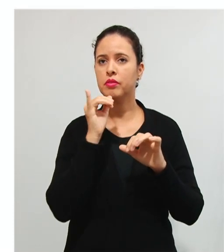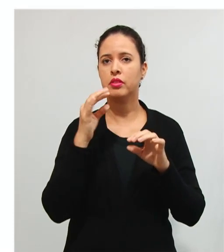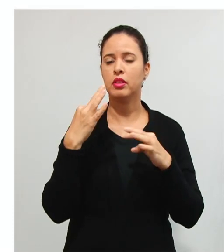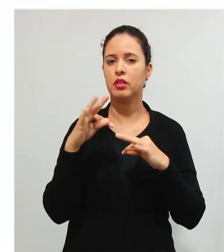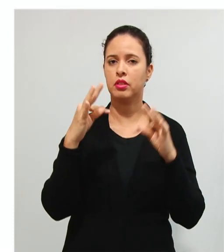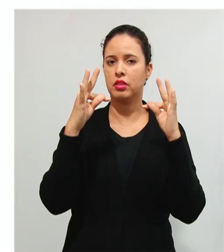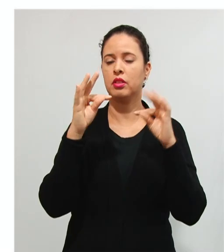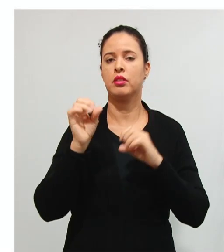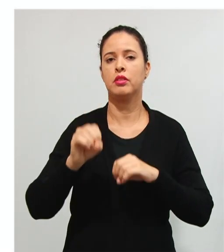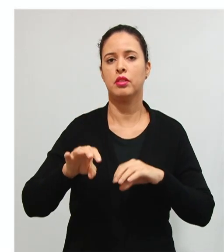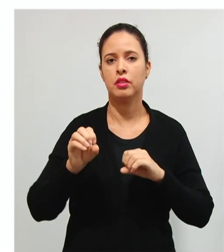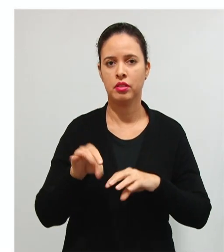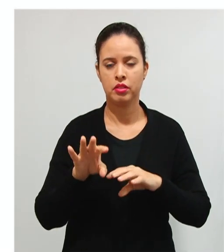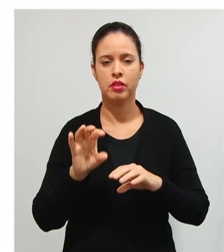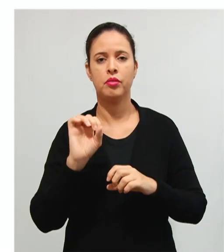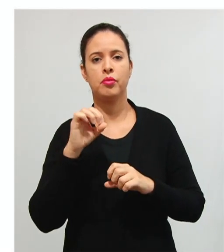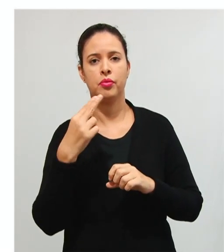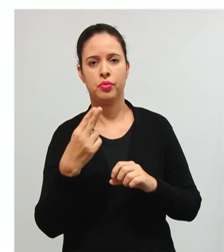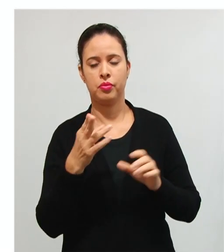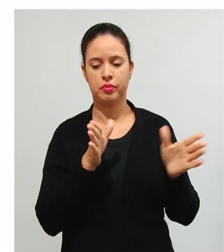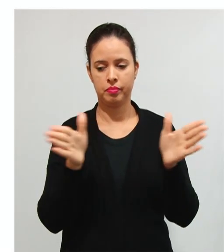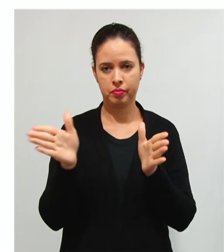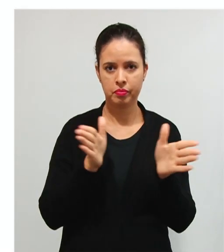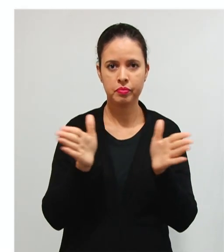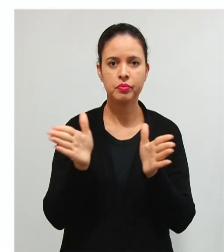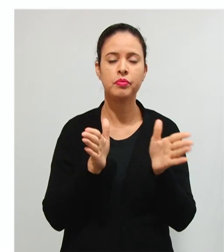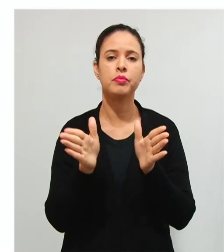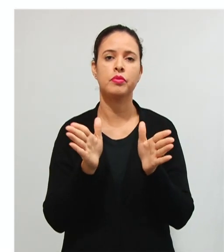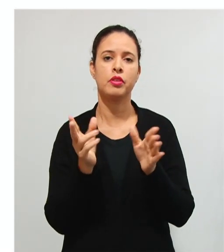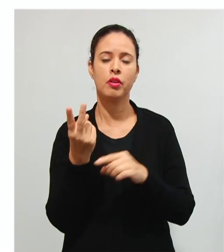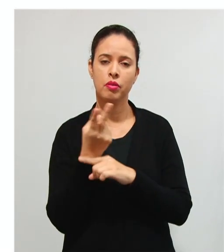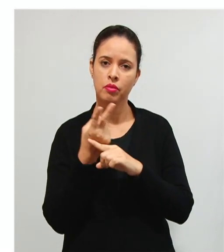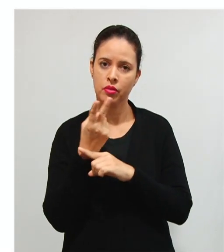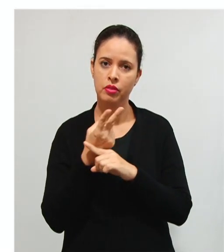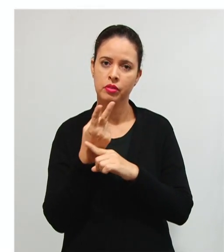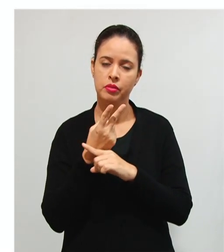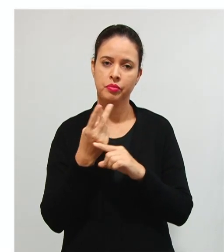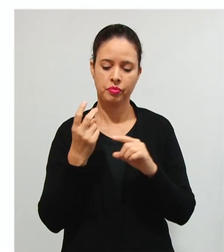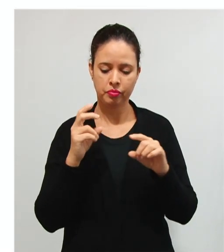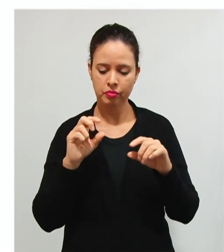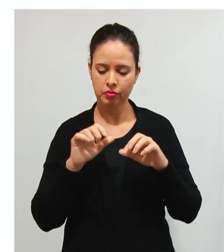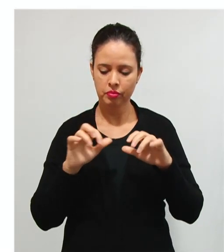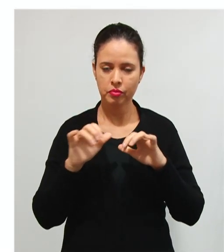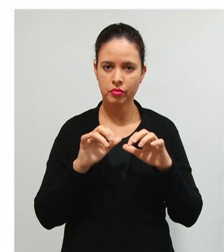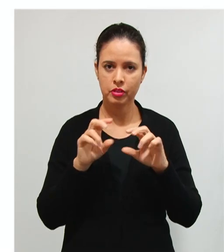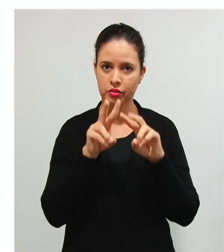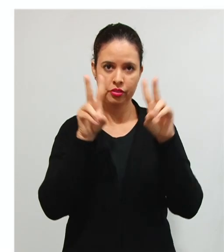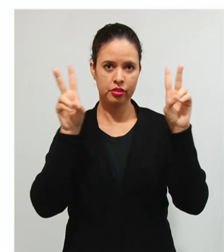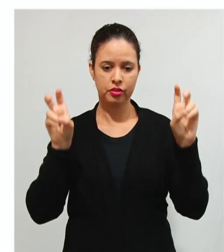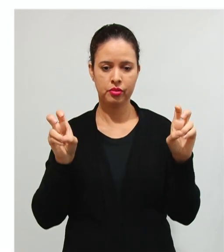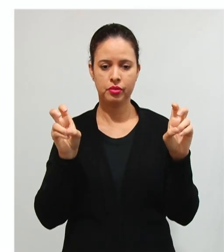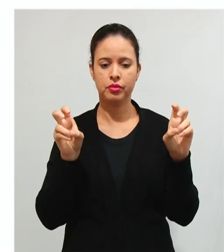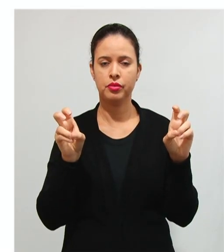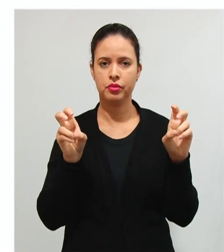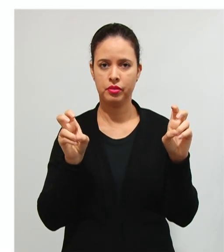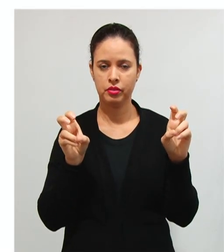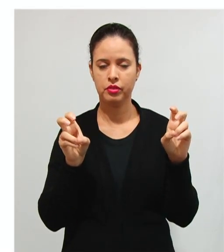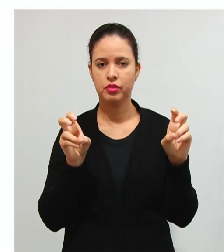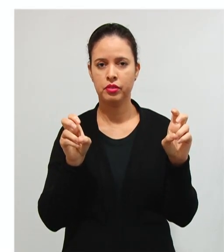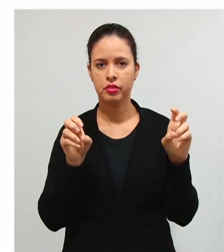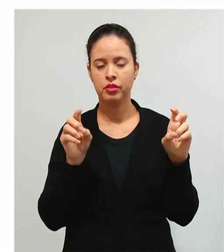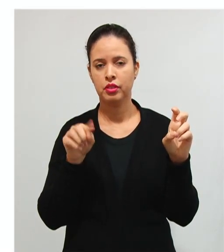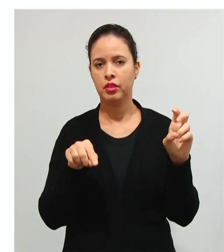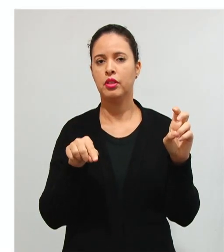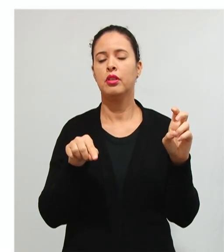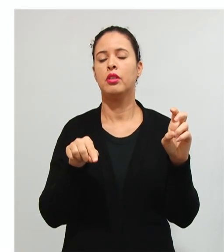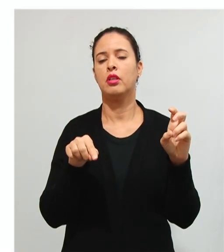tecnologia educacional ou acessibilidade, eu digito em título, que significa no título, e aí o